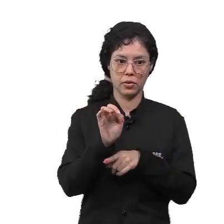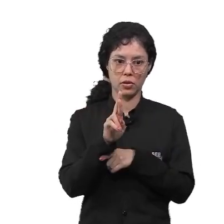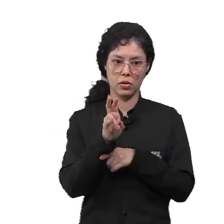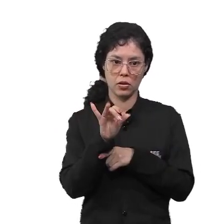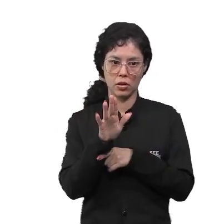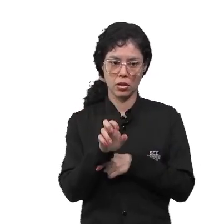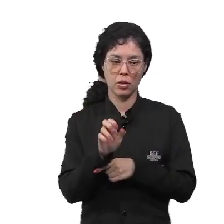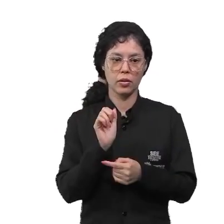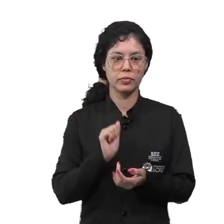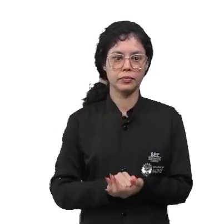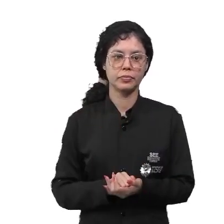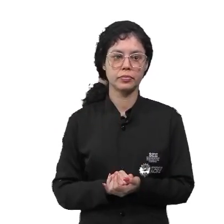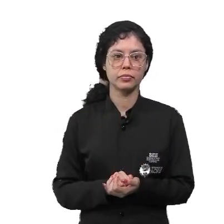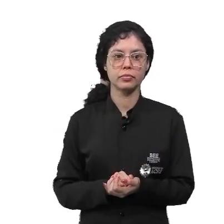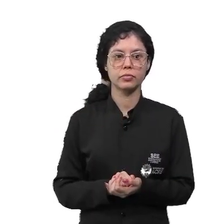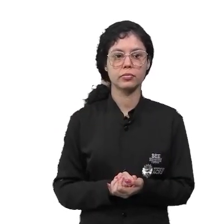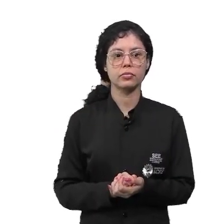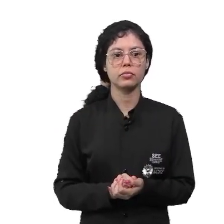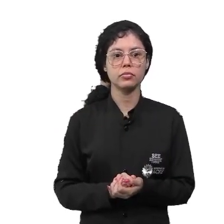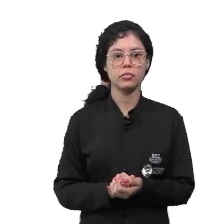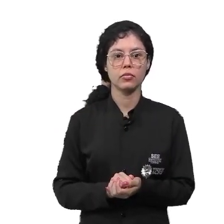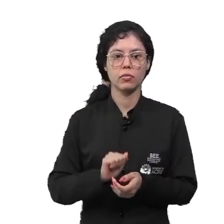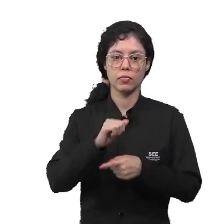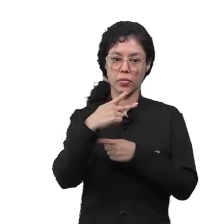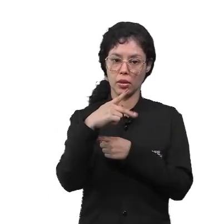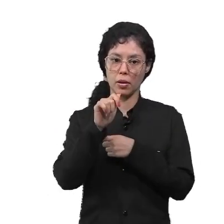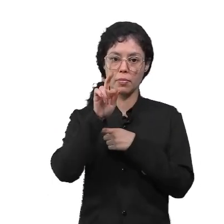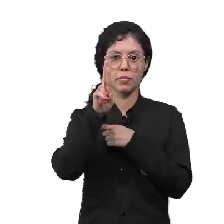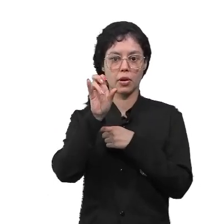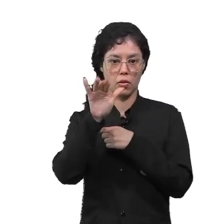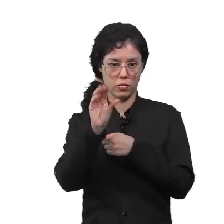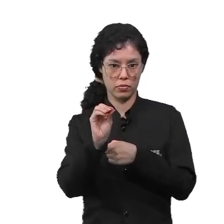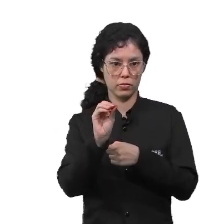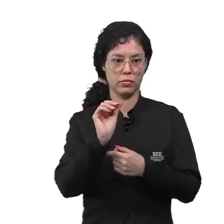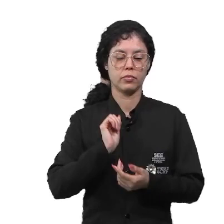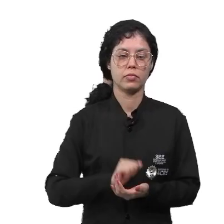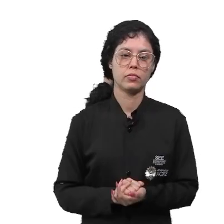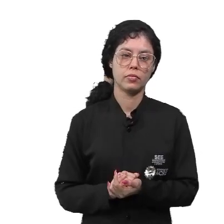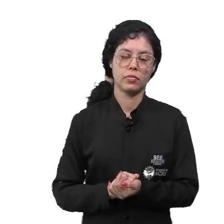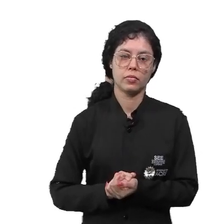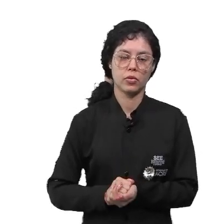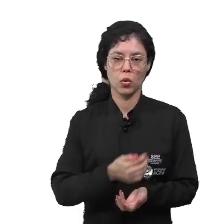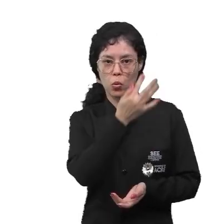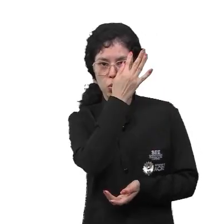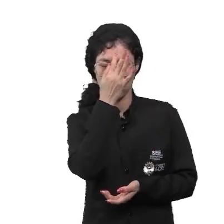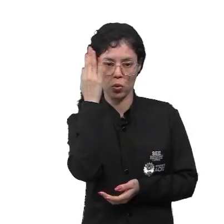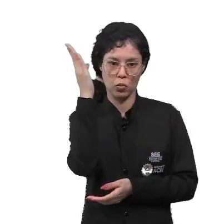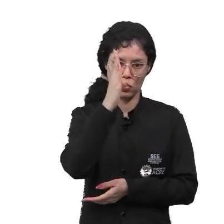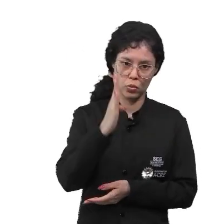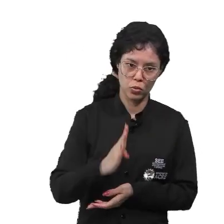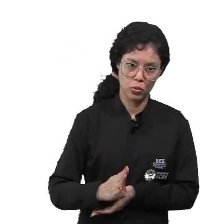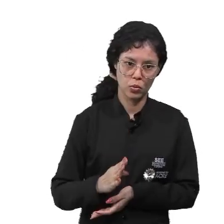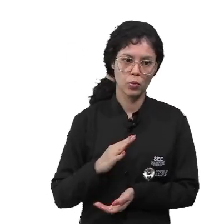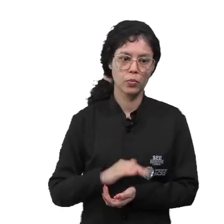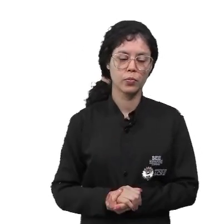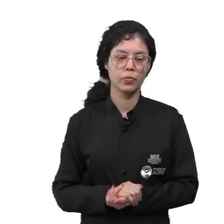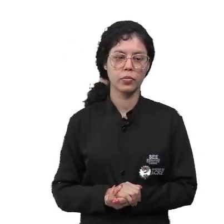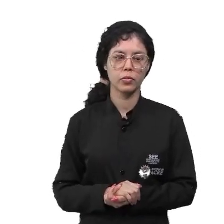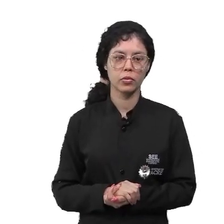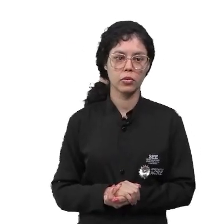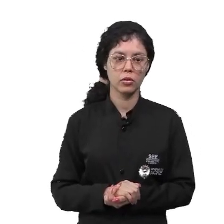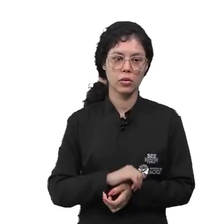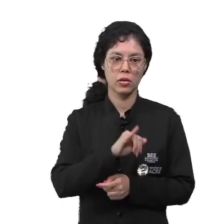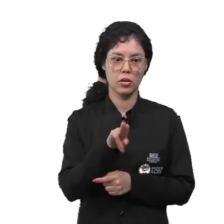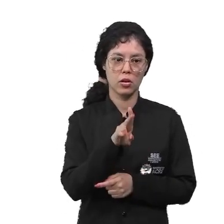Simone de Beauvoir, Albert Camus, Paulo Freire, que é um filósofo brasileiro,